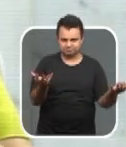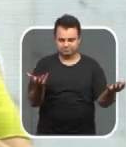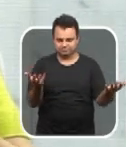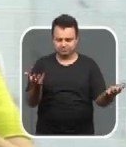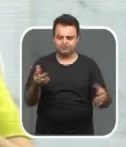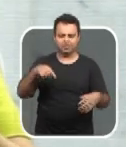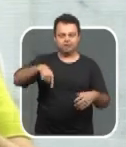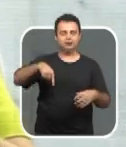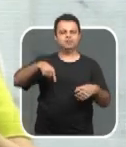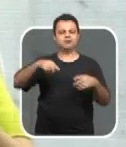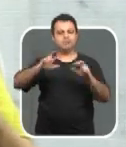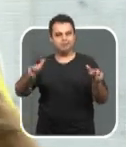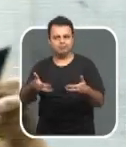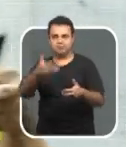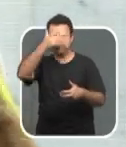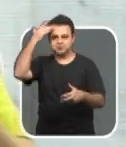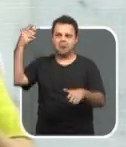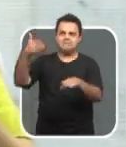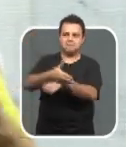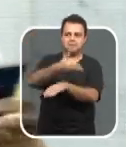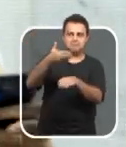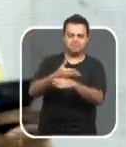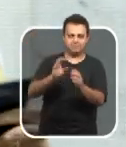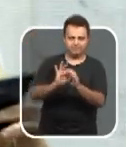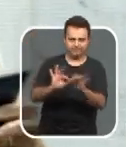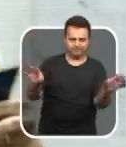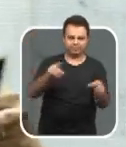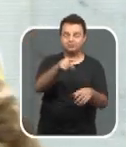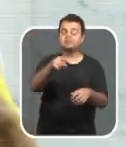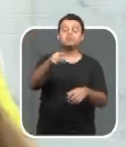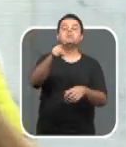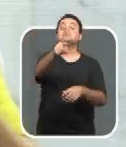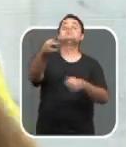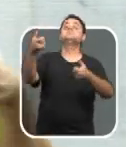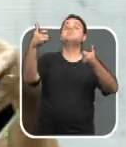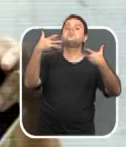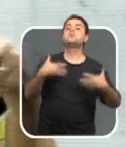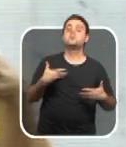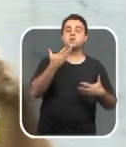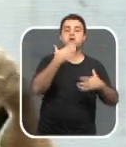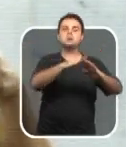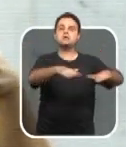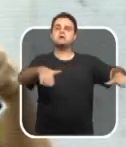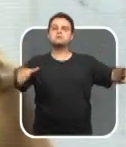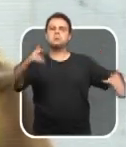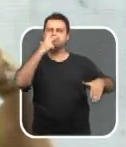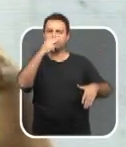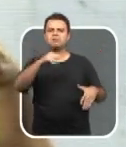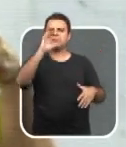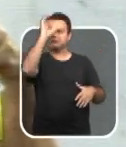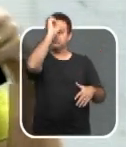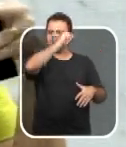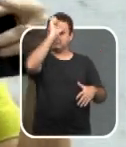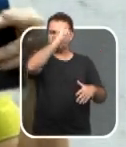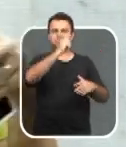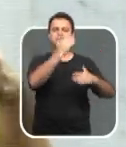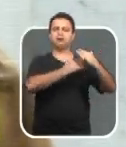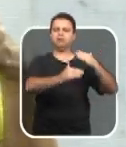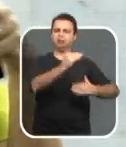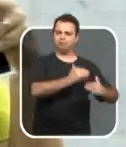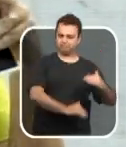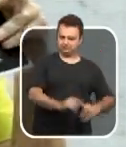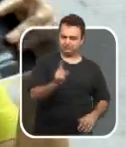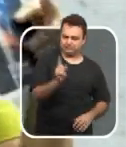que existia muita defasagem na questão da educação dessas crianças. Ao longo desse ano, como é que você enxerga a